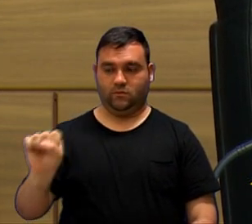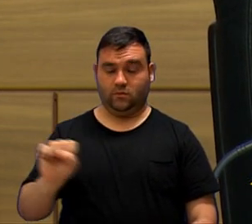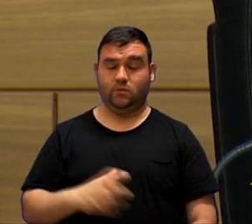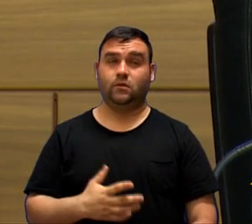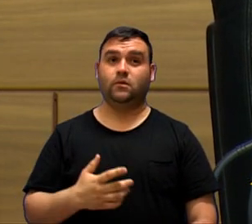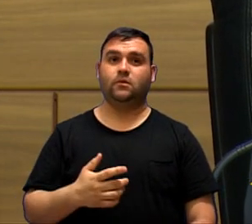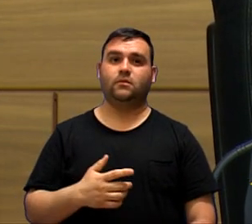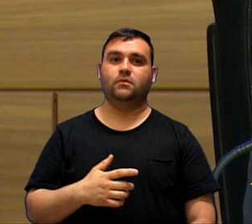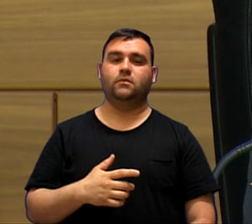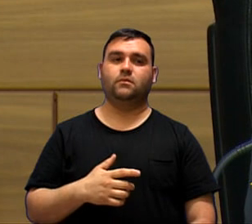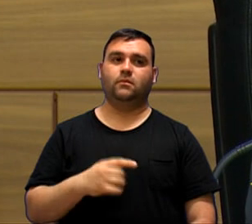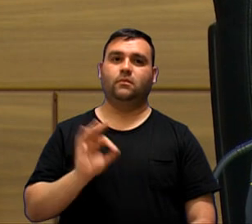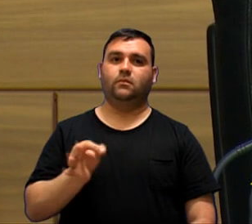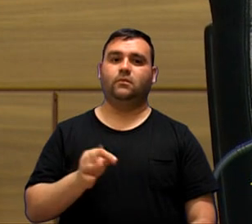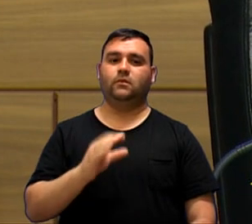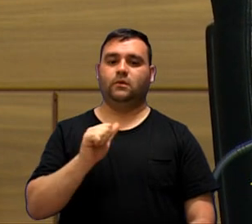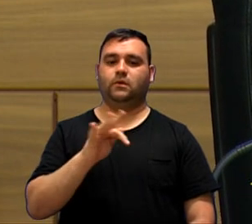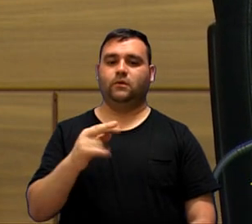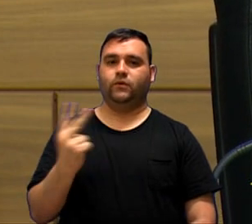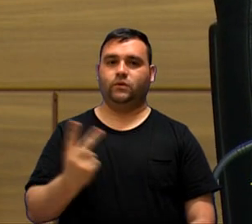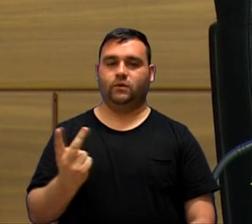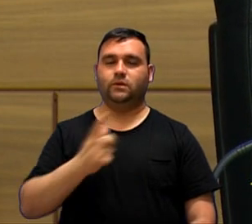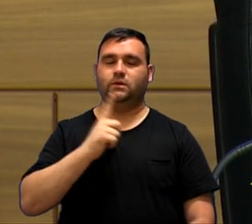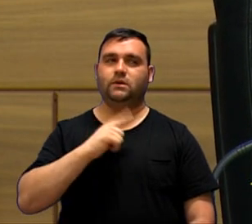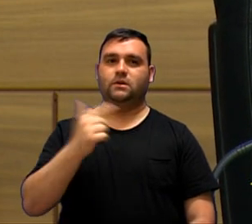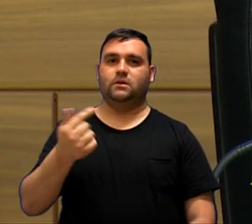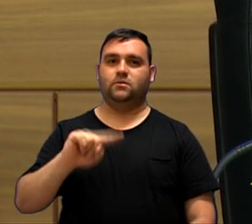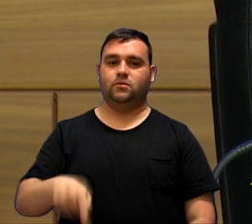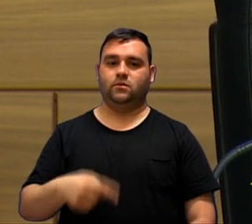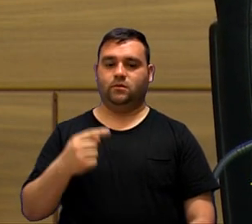R$ 49.571.625,08. Né, que é a CAF 2, nós já temos